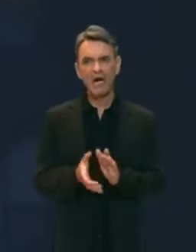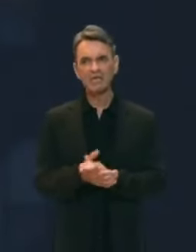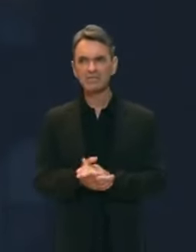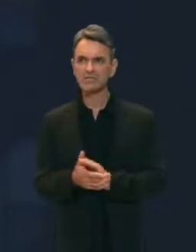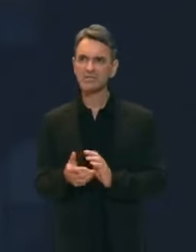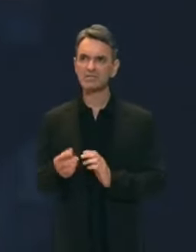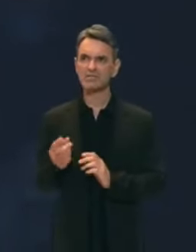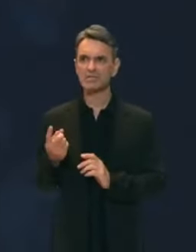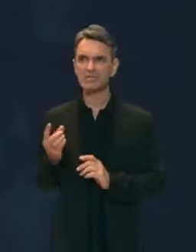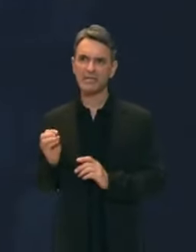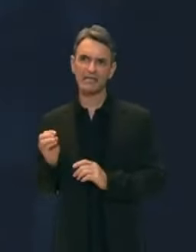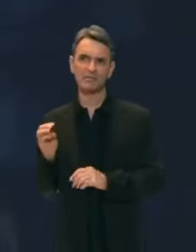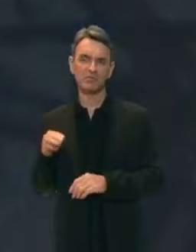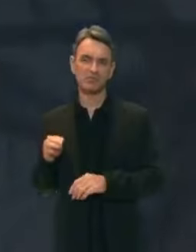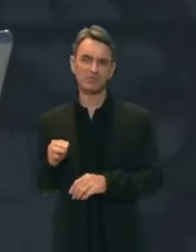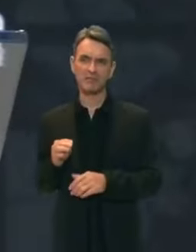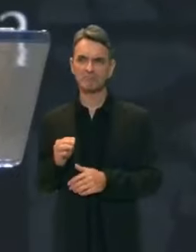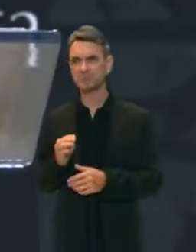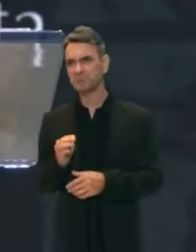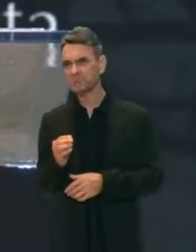10 minutos é suficiente.